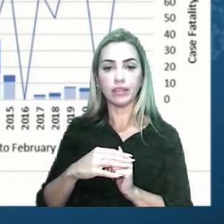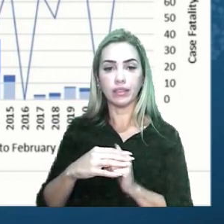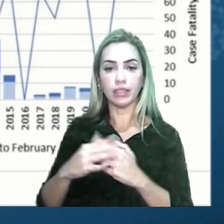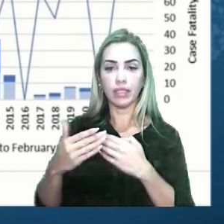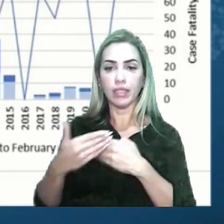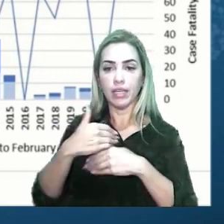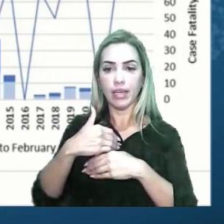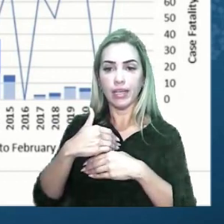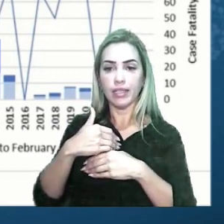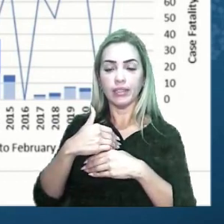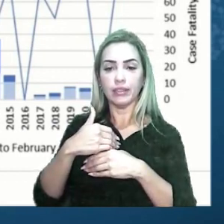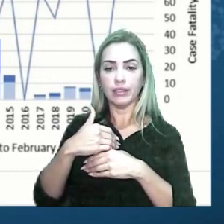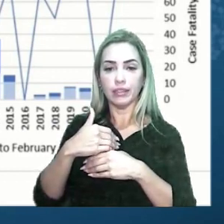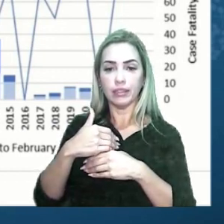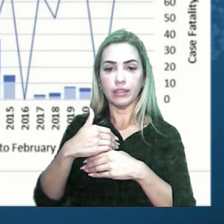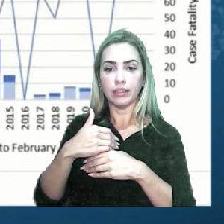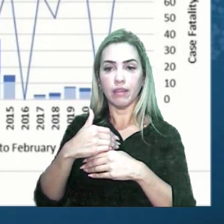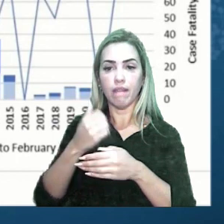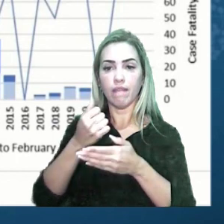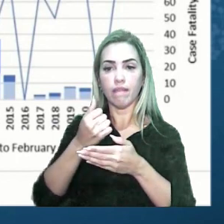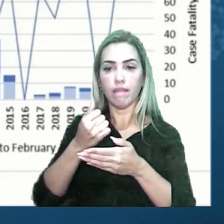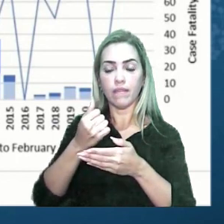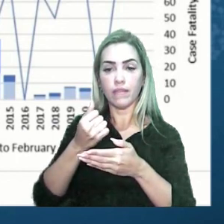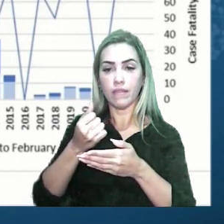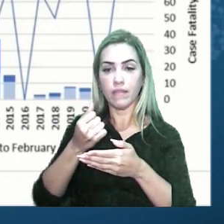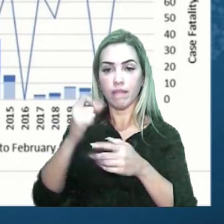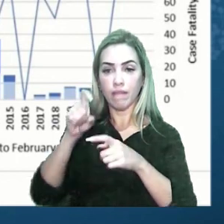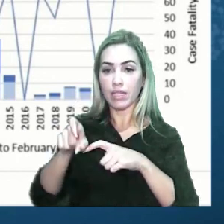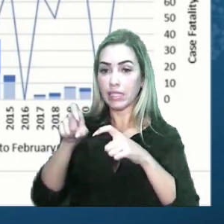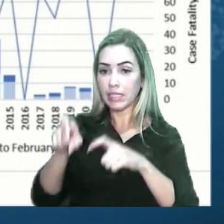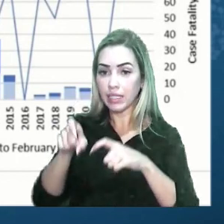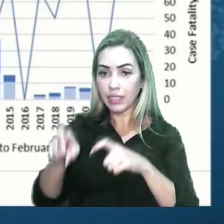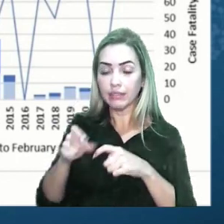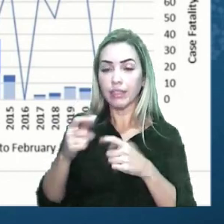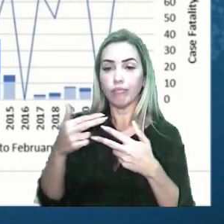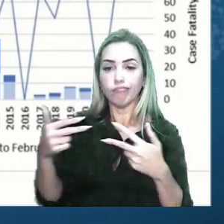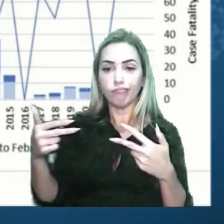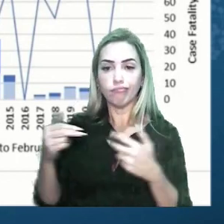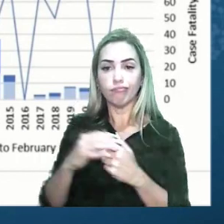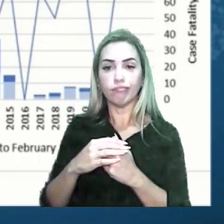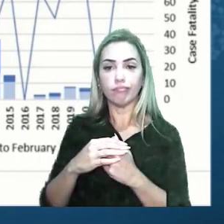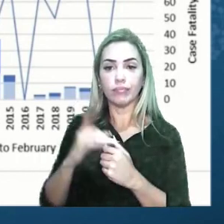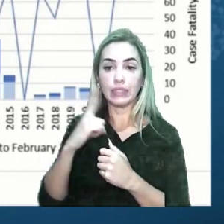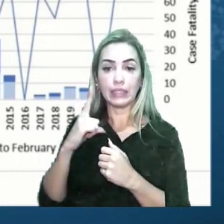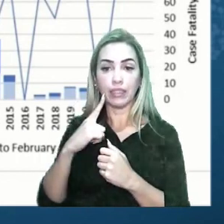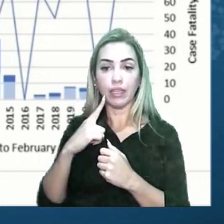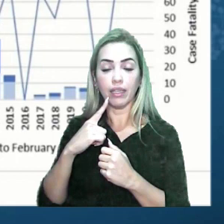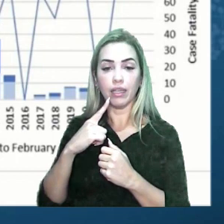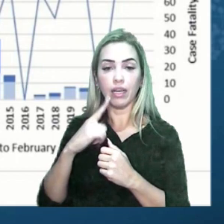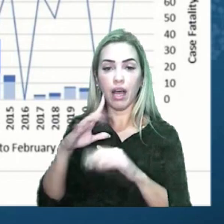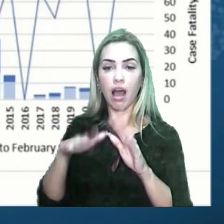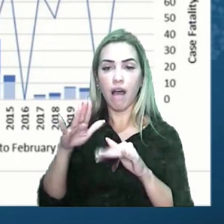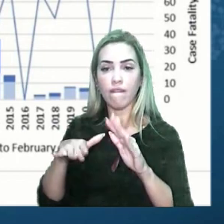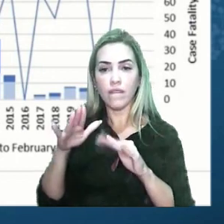entra em farmácia, em fazendas que têm, às